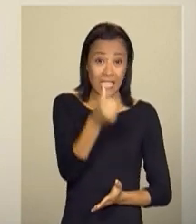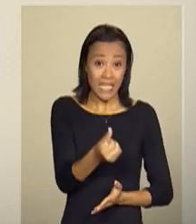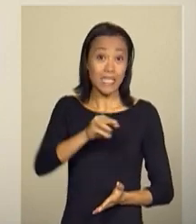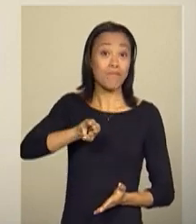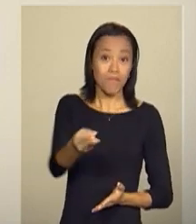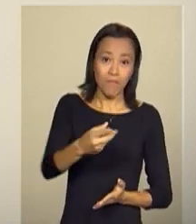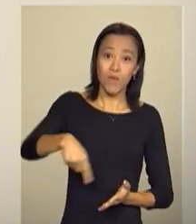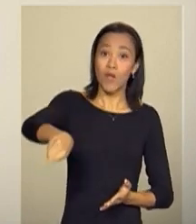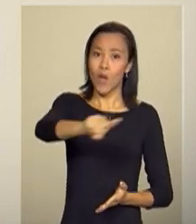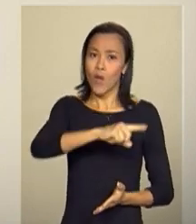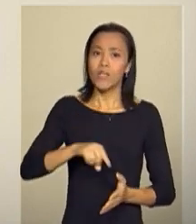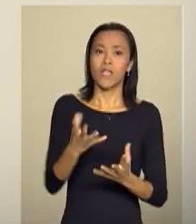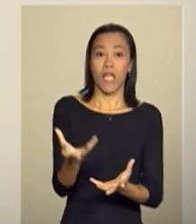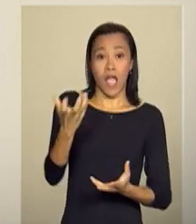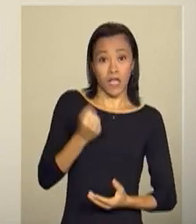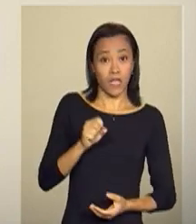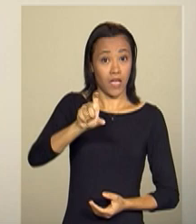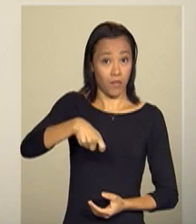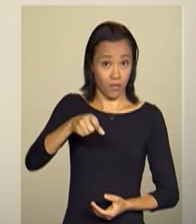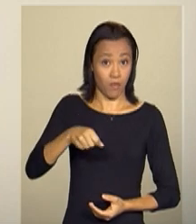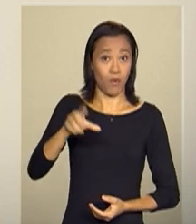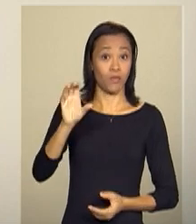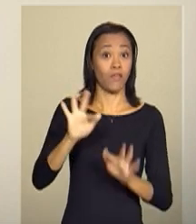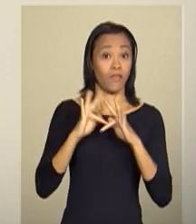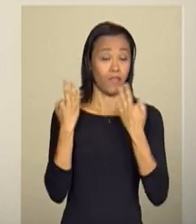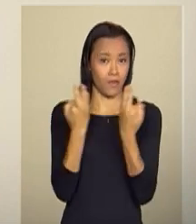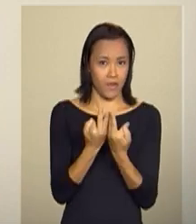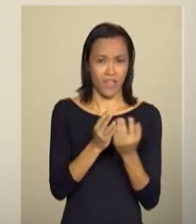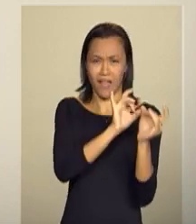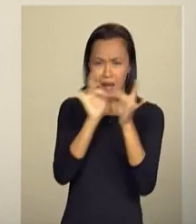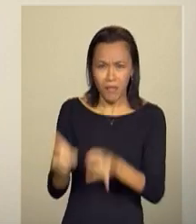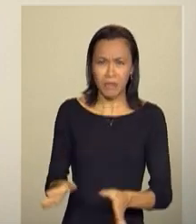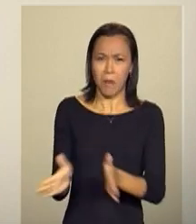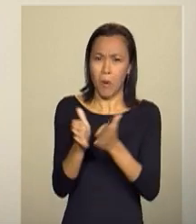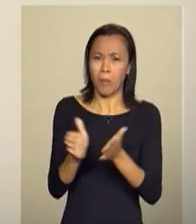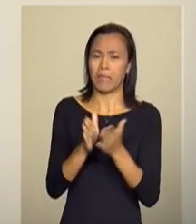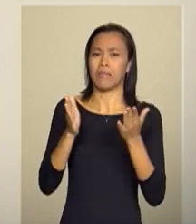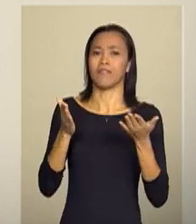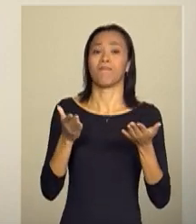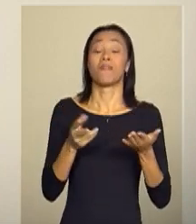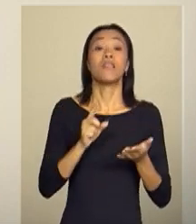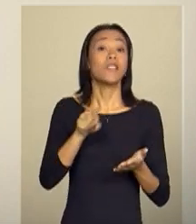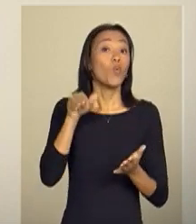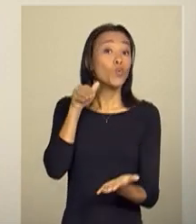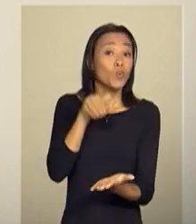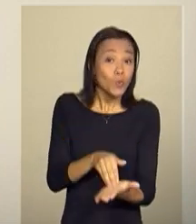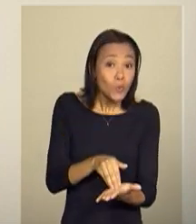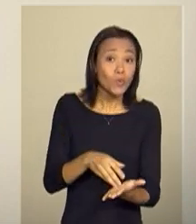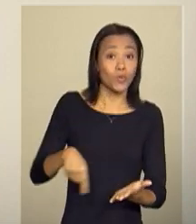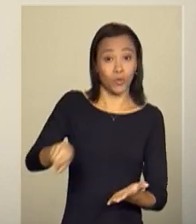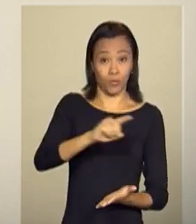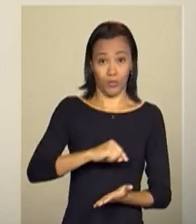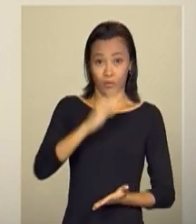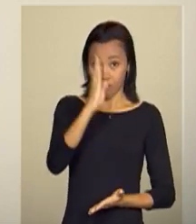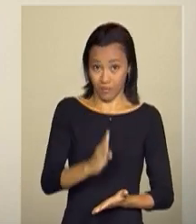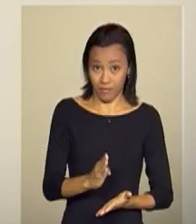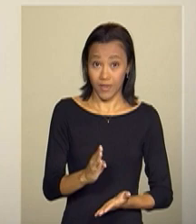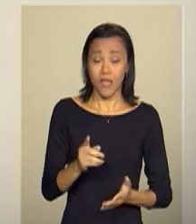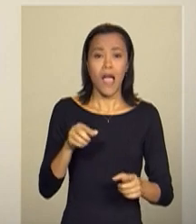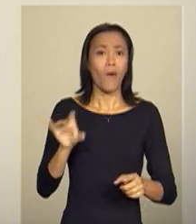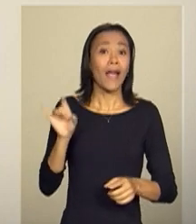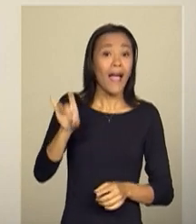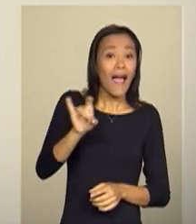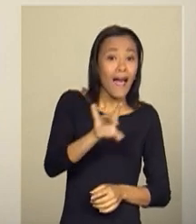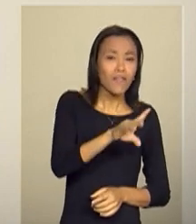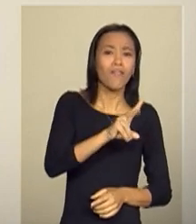milhões que recebem o bolsa família a saírem da pobreza extrema são os últimos Luciano agora cada